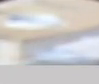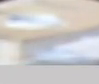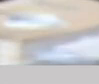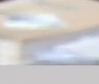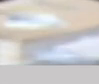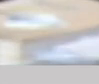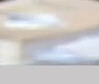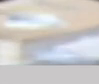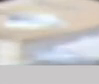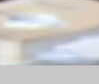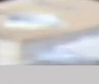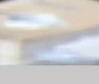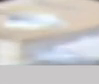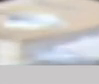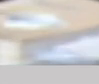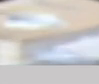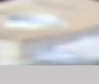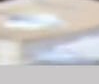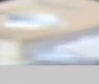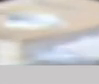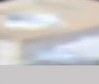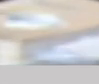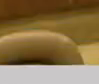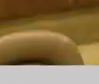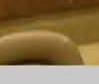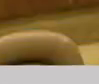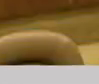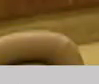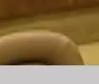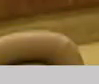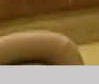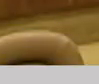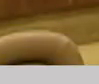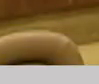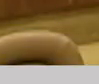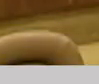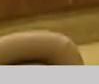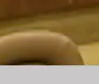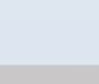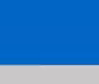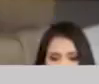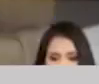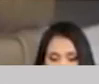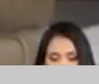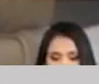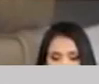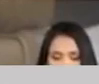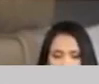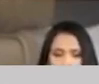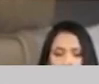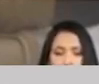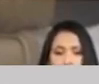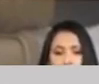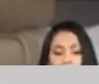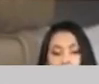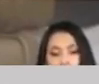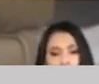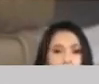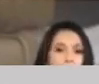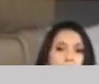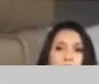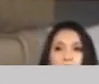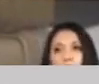compartilhar informações faz parte da própria essência de uma unidade de inteligência financeira. Afirmar que a UIF não